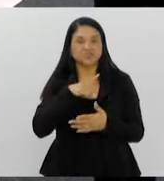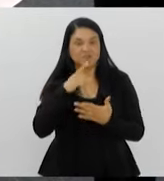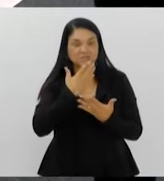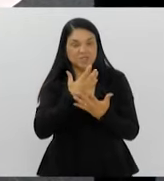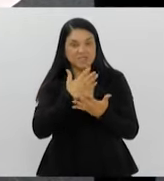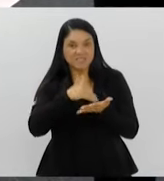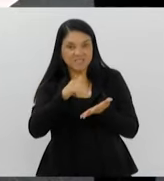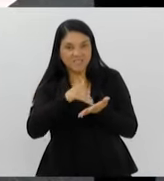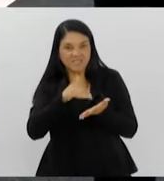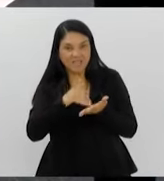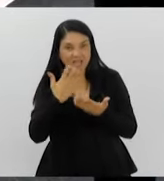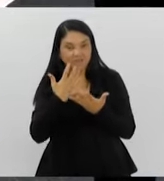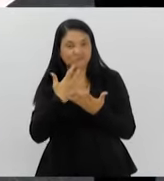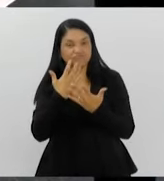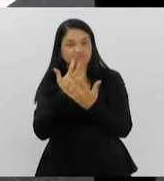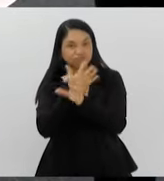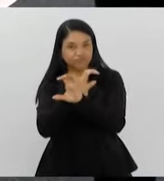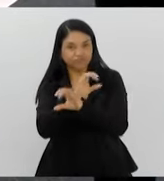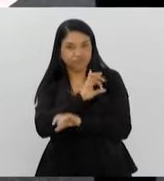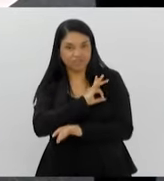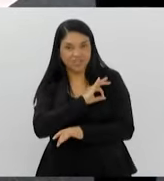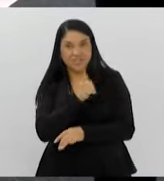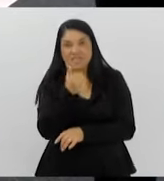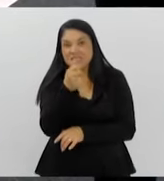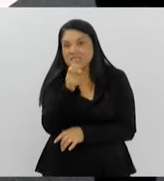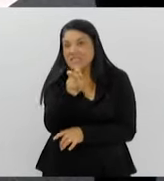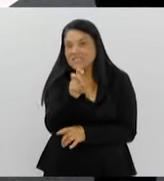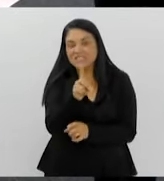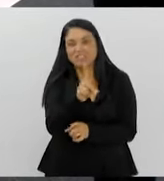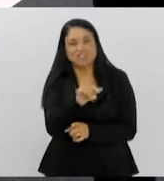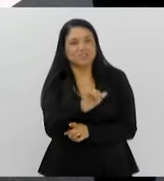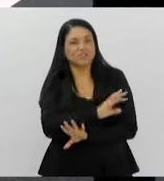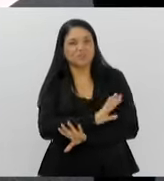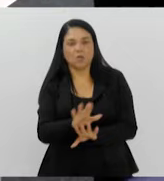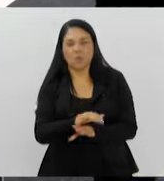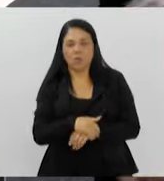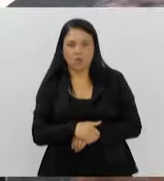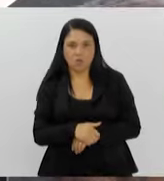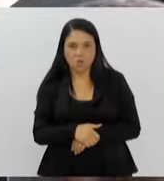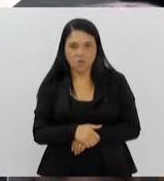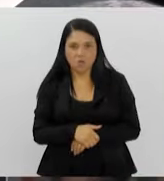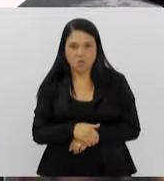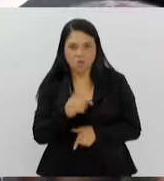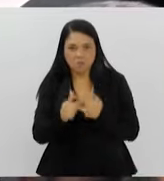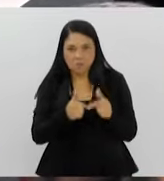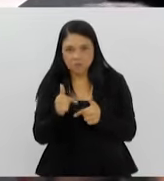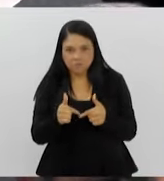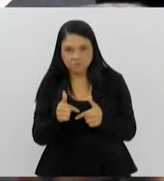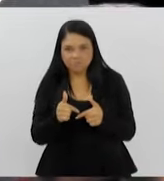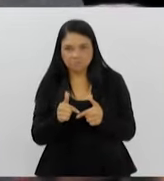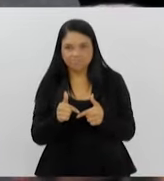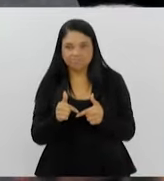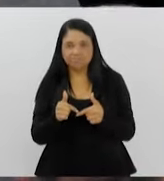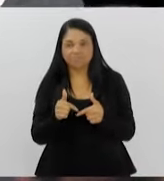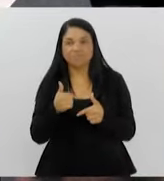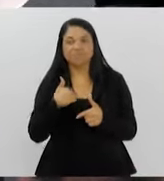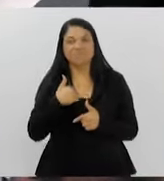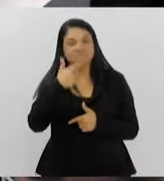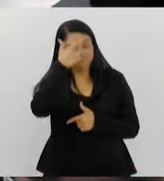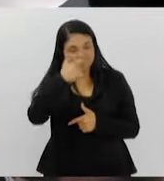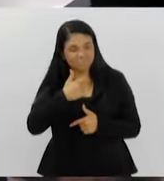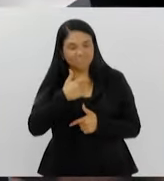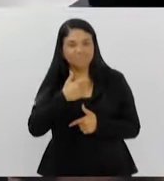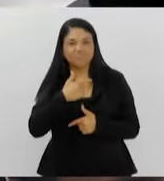ficou apenas 15 dias 15 dias então senhor presidente eu